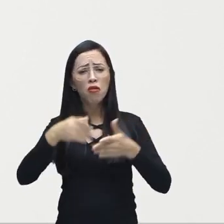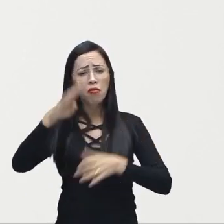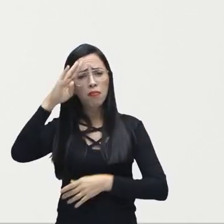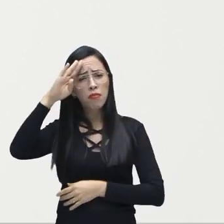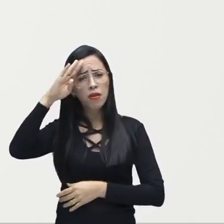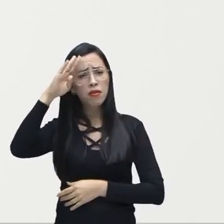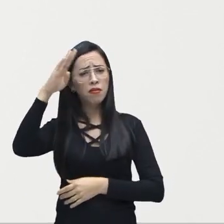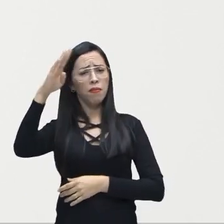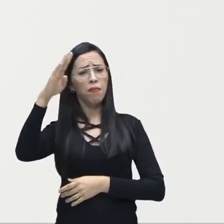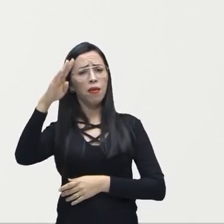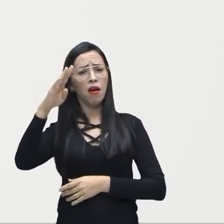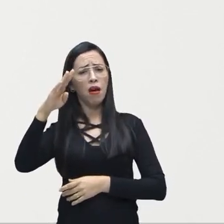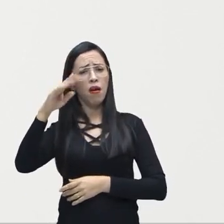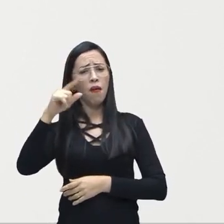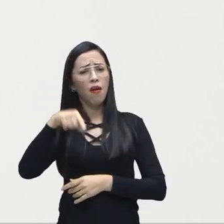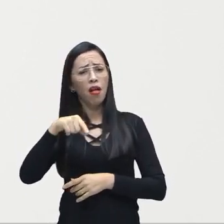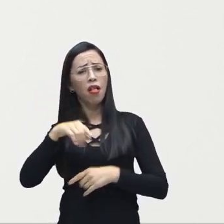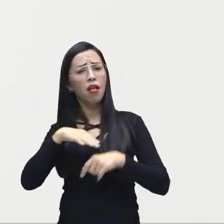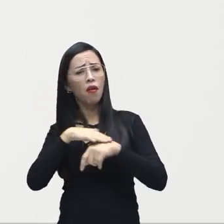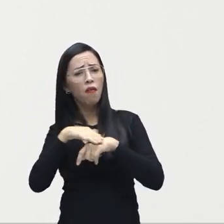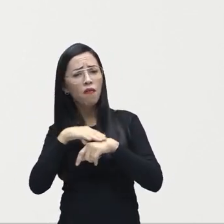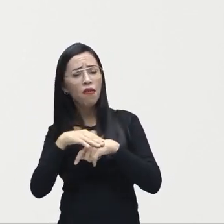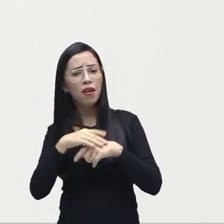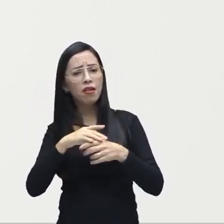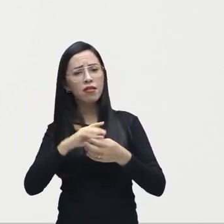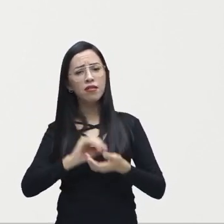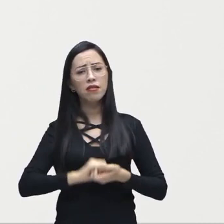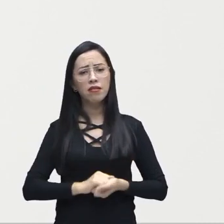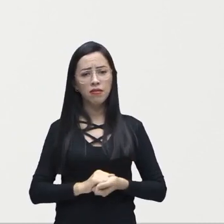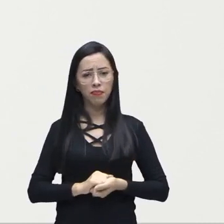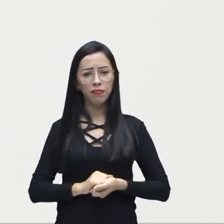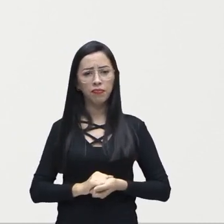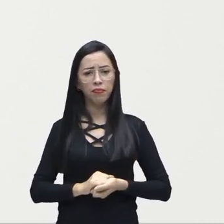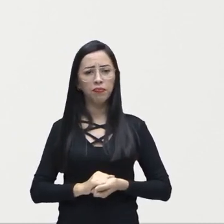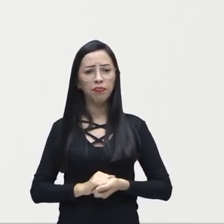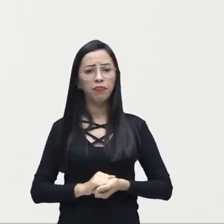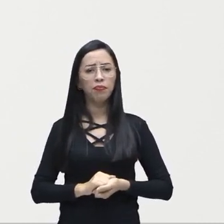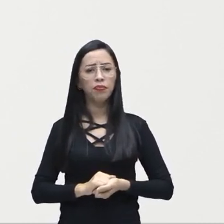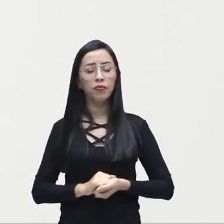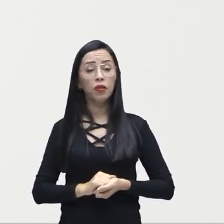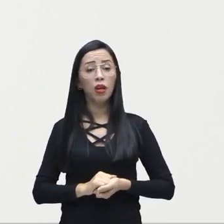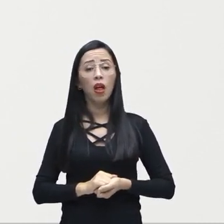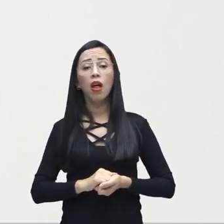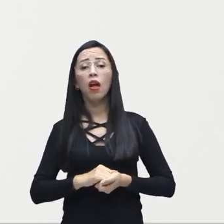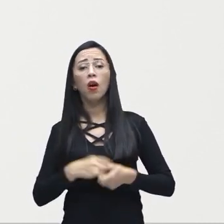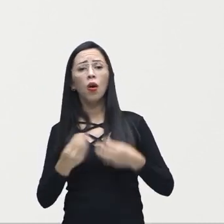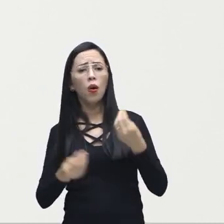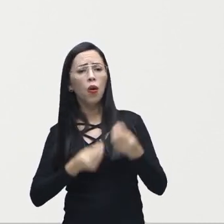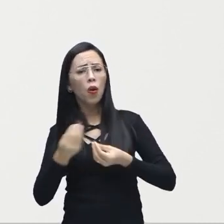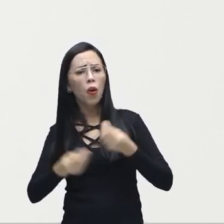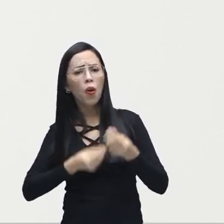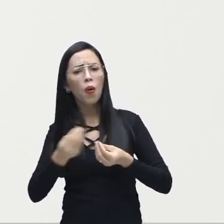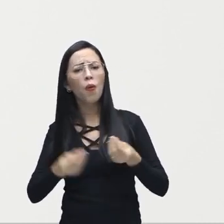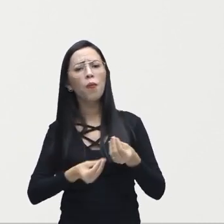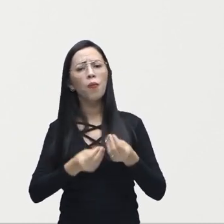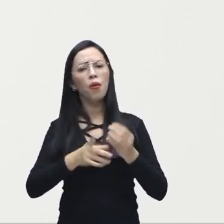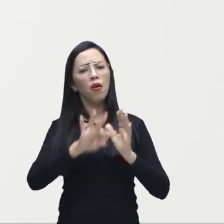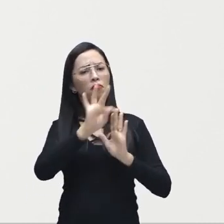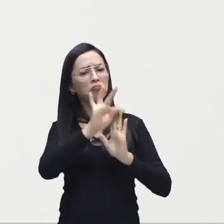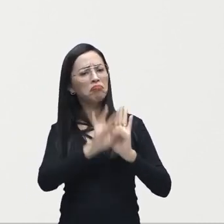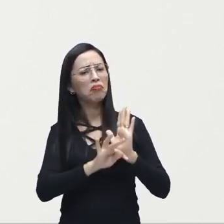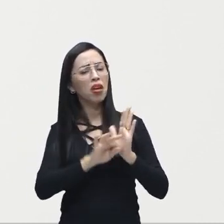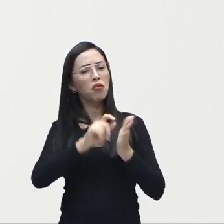Como identificar esse ponto principal de uma conversa? Como identificar em